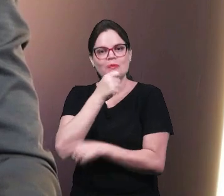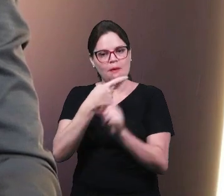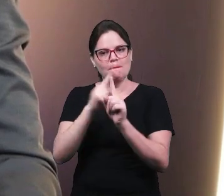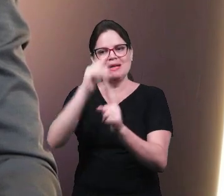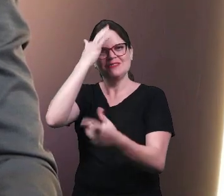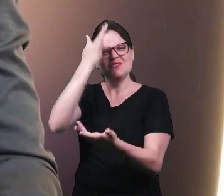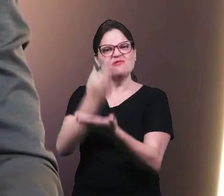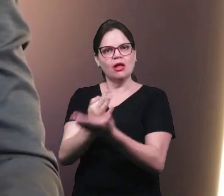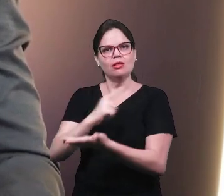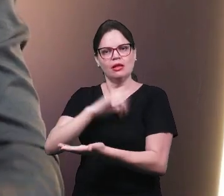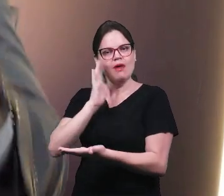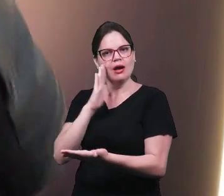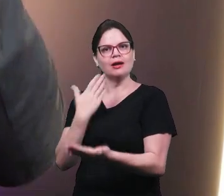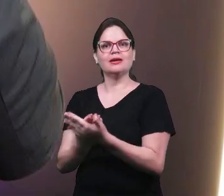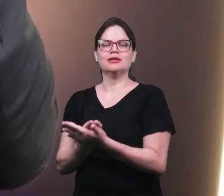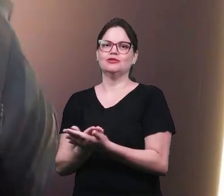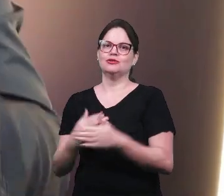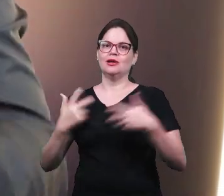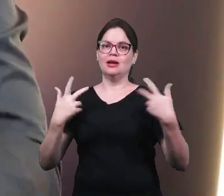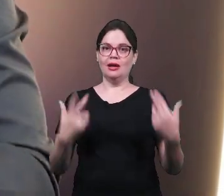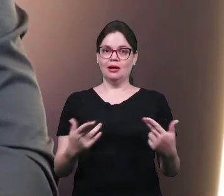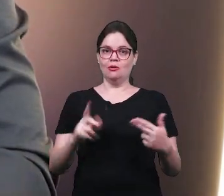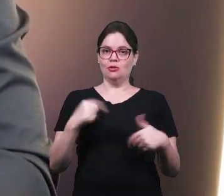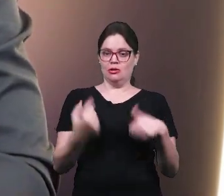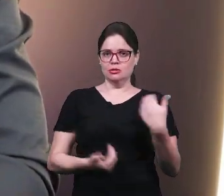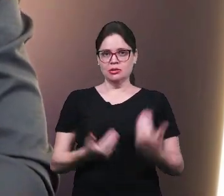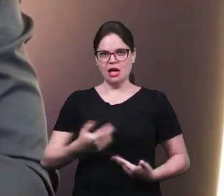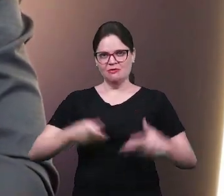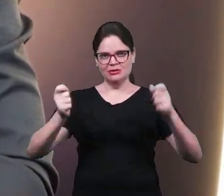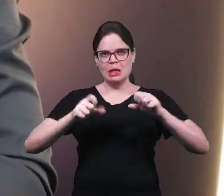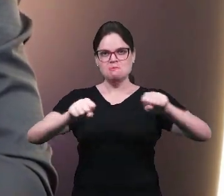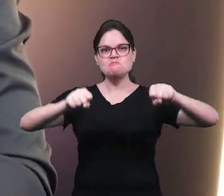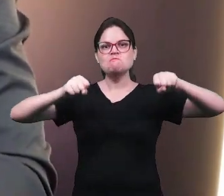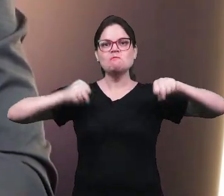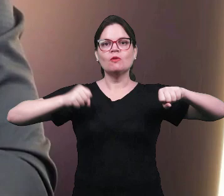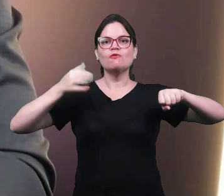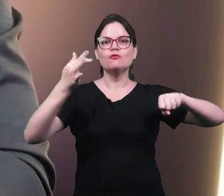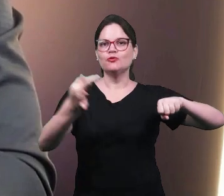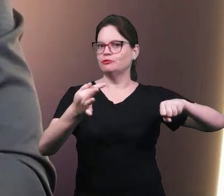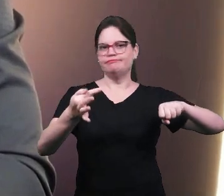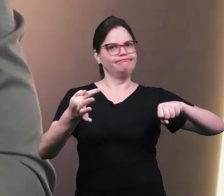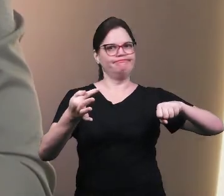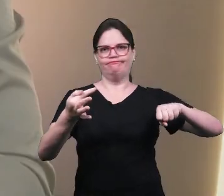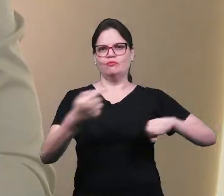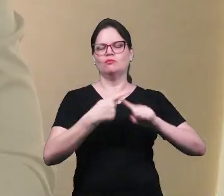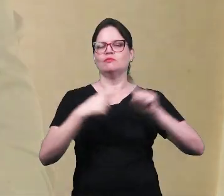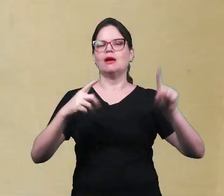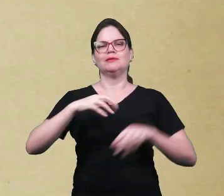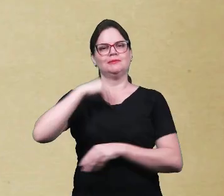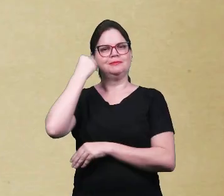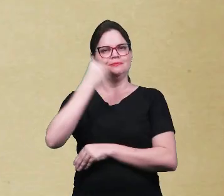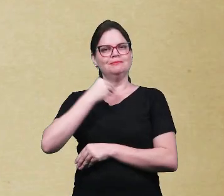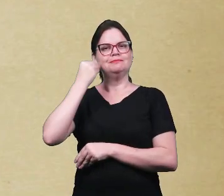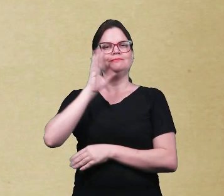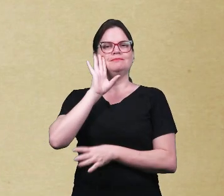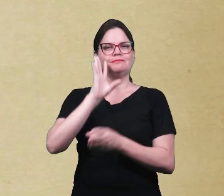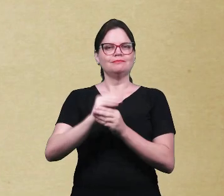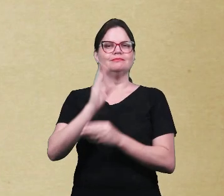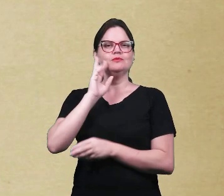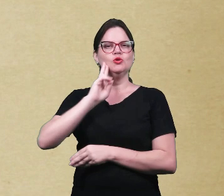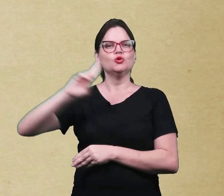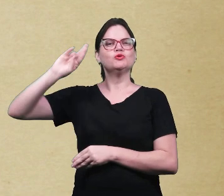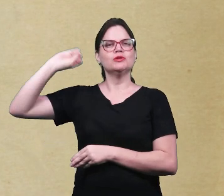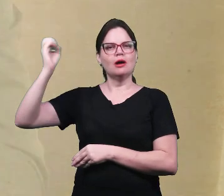igreja ela não consegue prever o futuro, mas ela vive essa experiência, né? De um Jesus